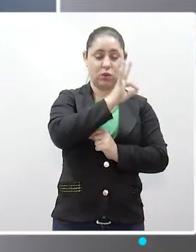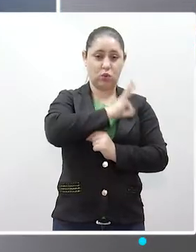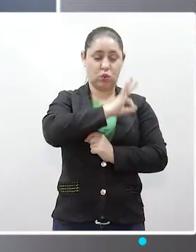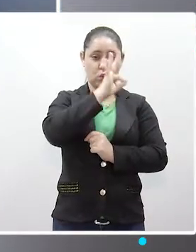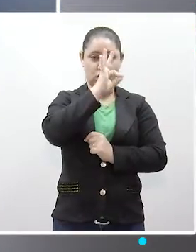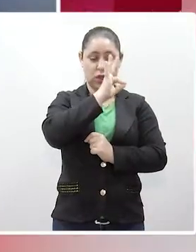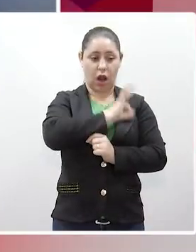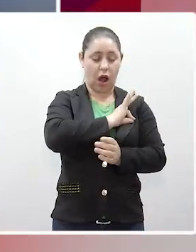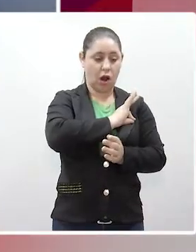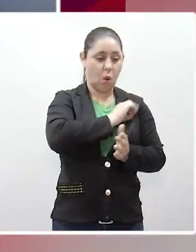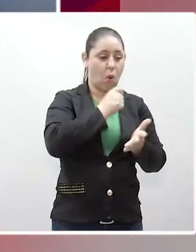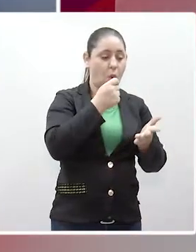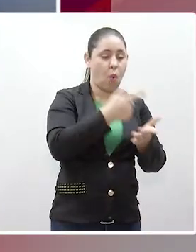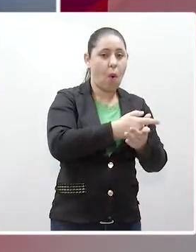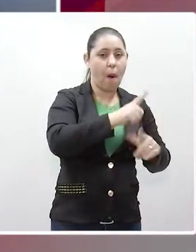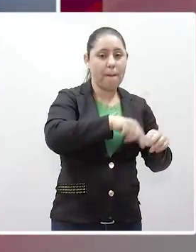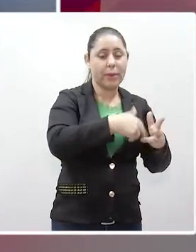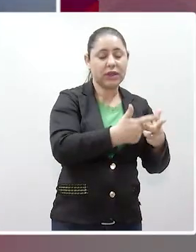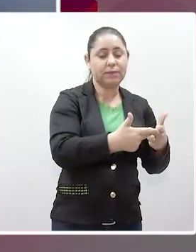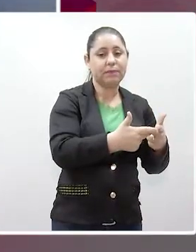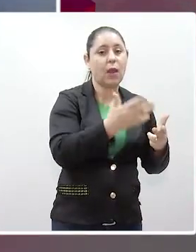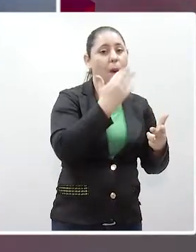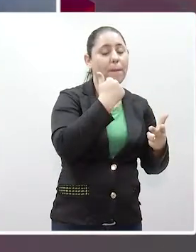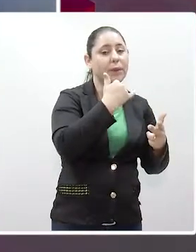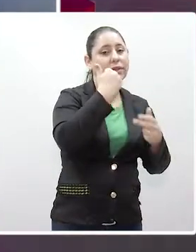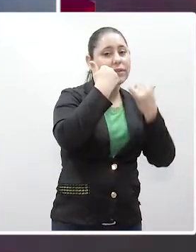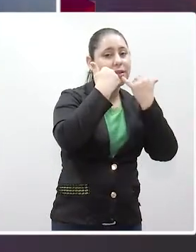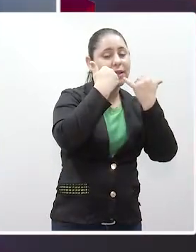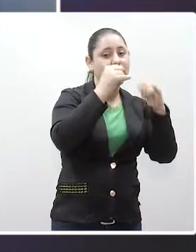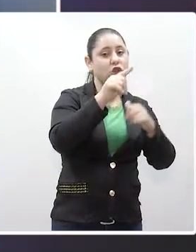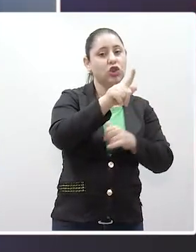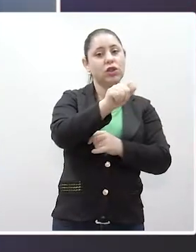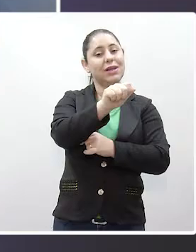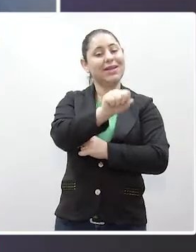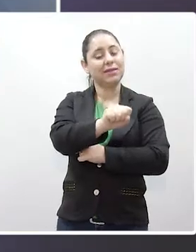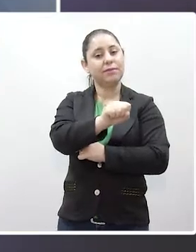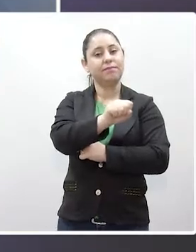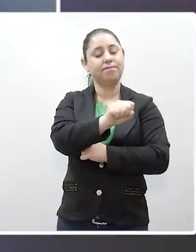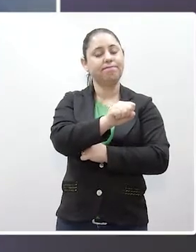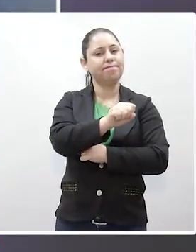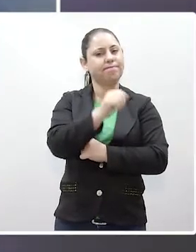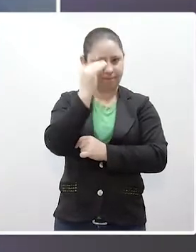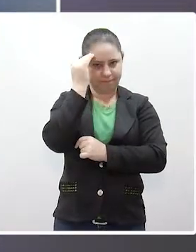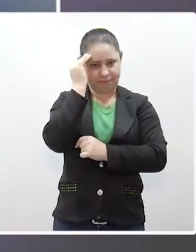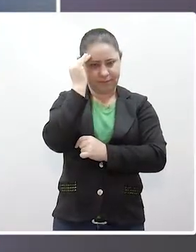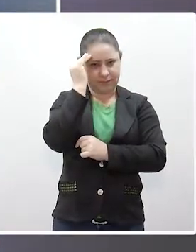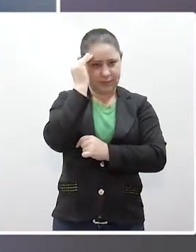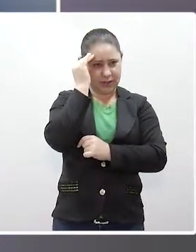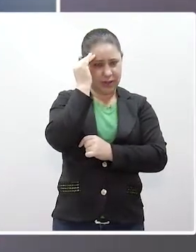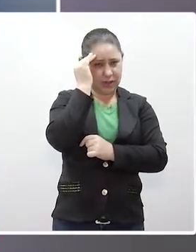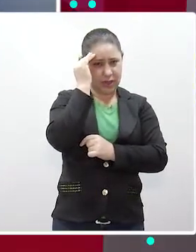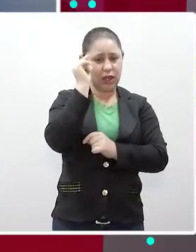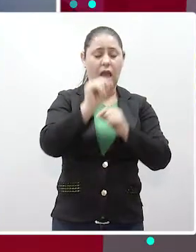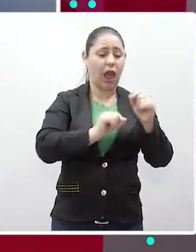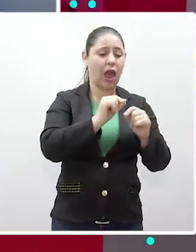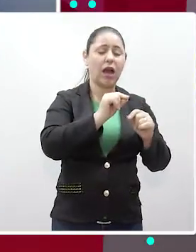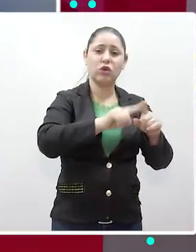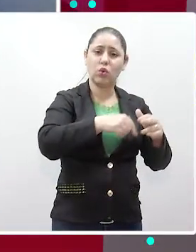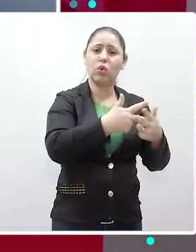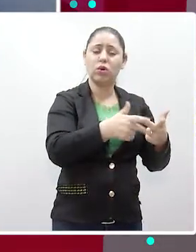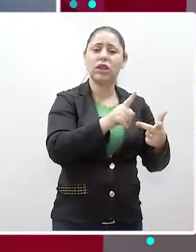orçamento familiar com alimento, energia e gás. Tá entendendo? E esses produtos subiram